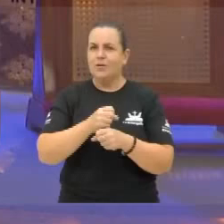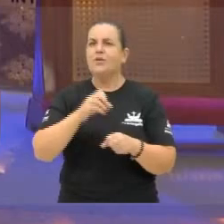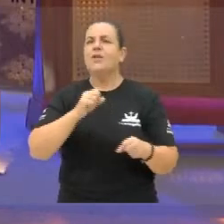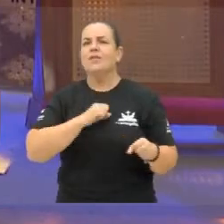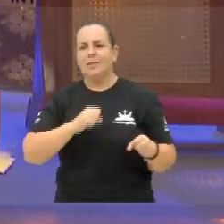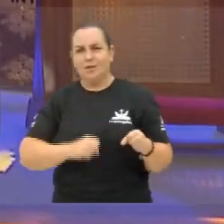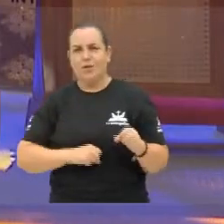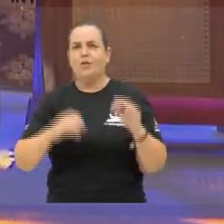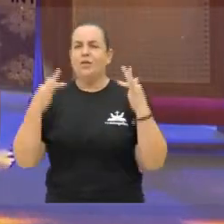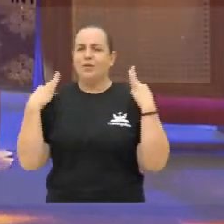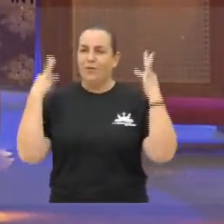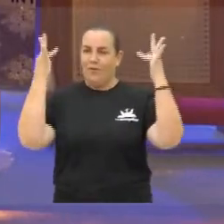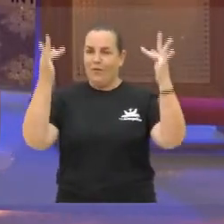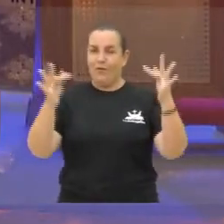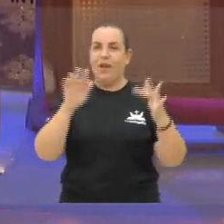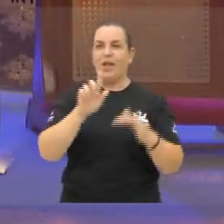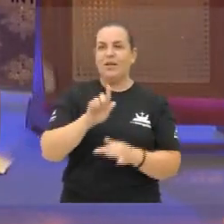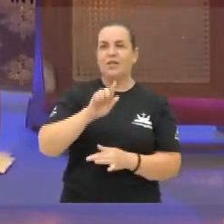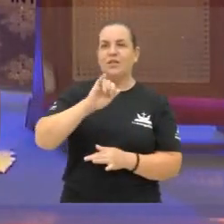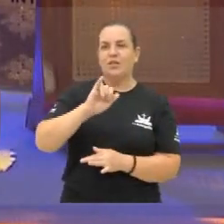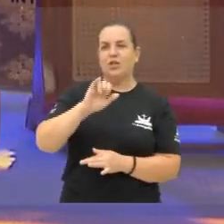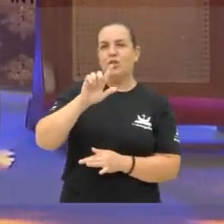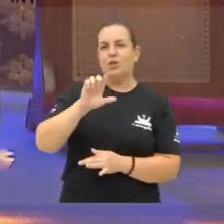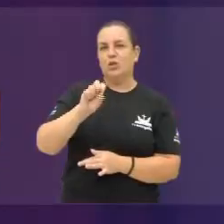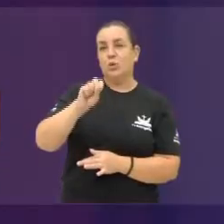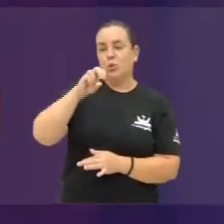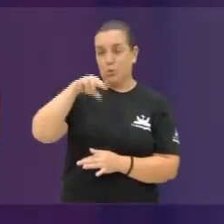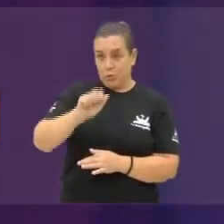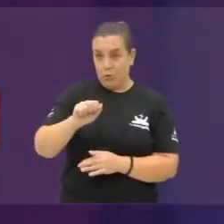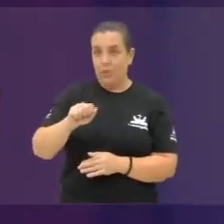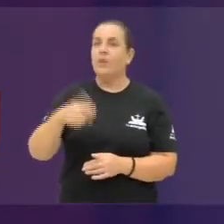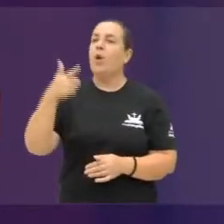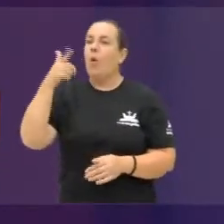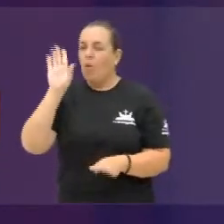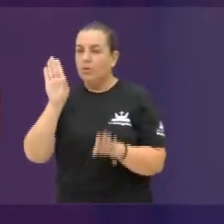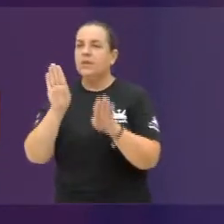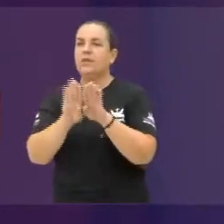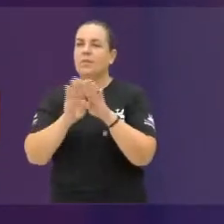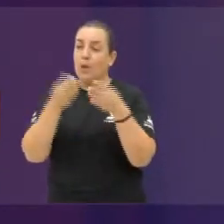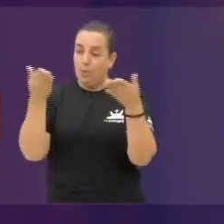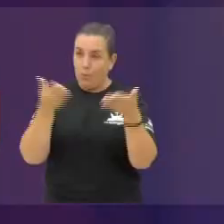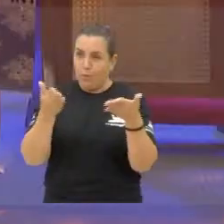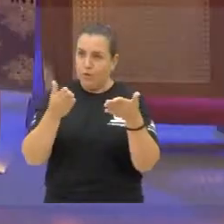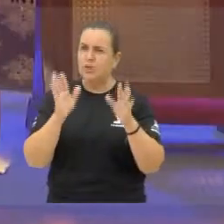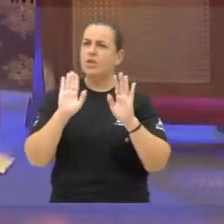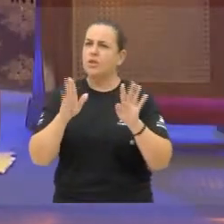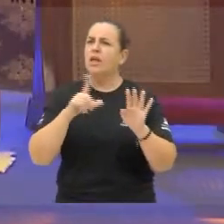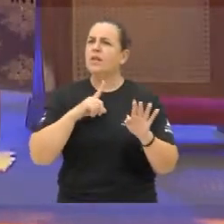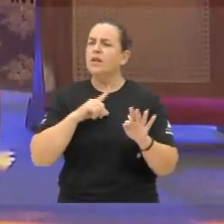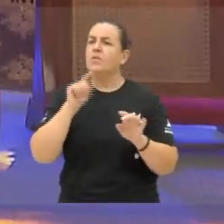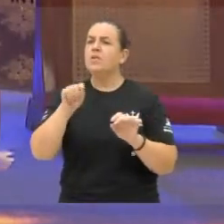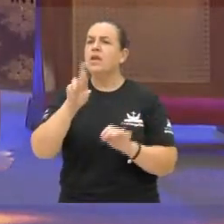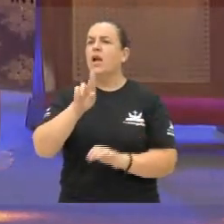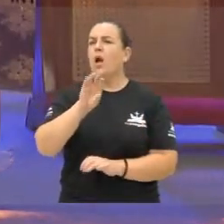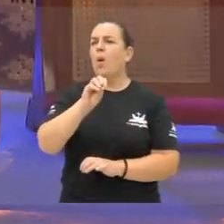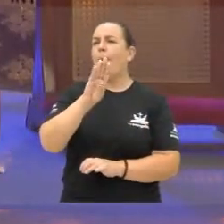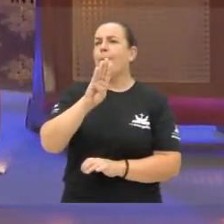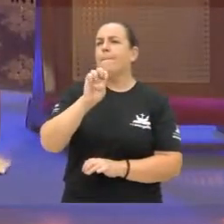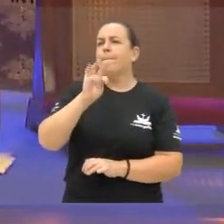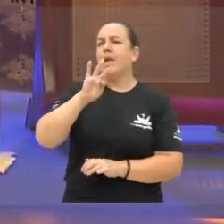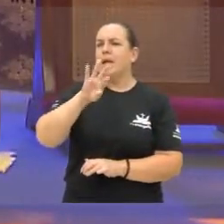Frei Gilson. Mas você está conosco, esteve ontem. Daqui a pouco teremos Roberto Tanus